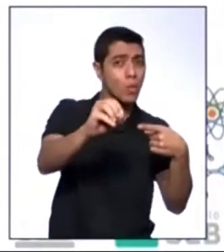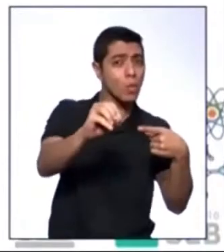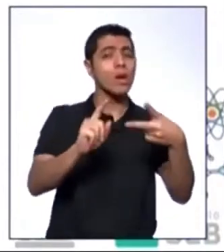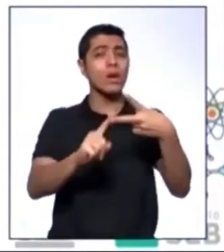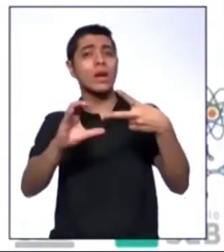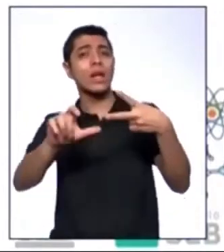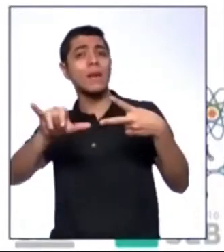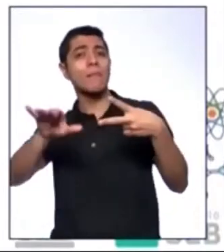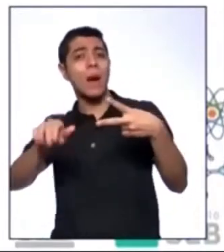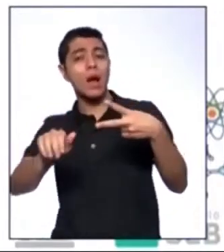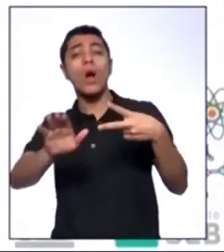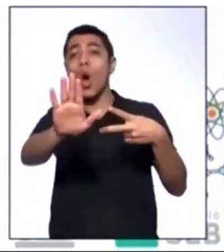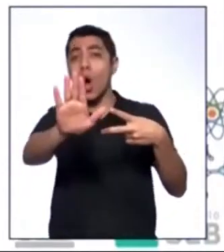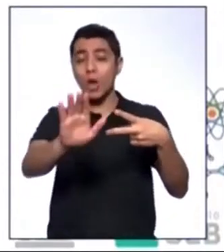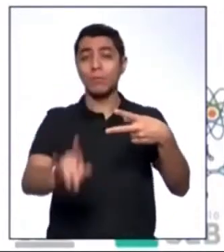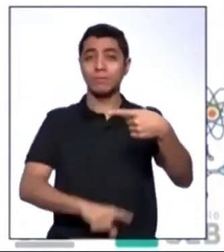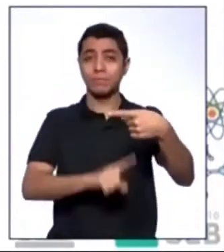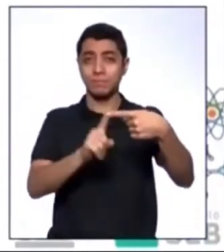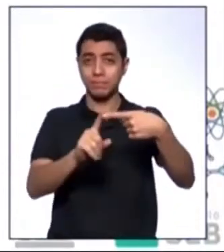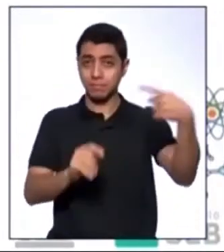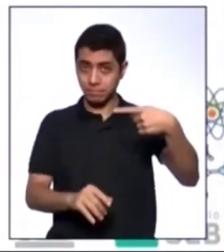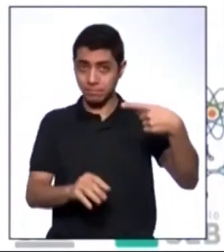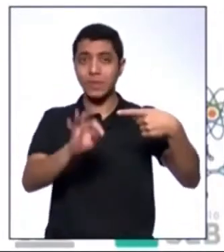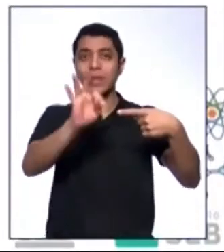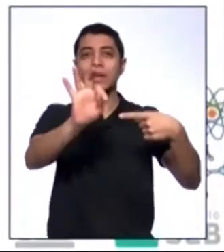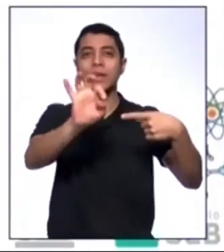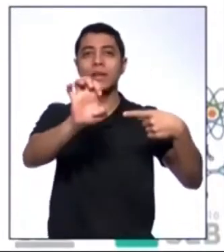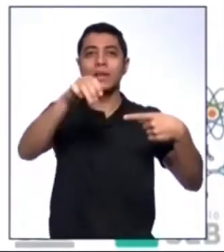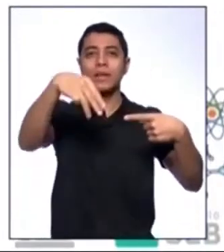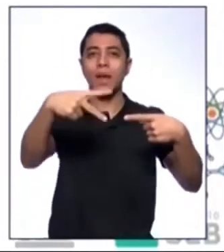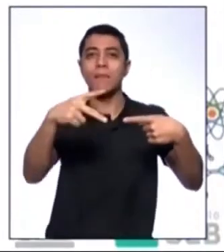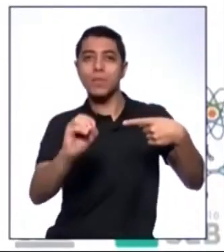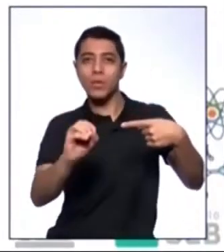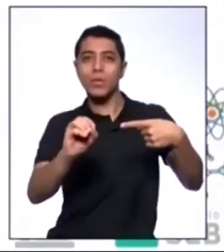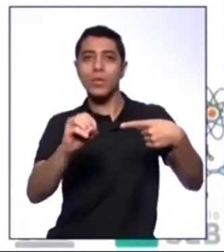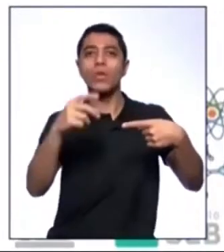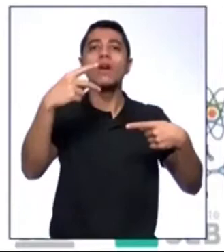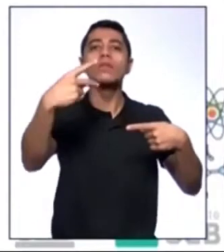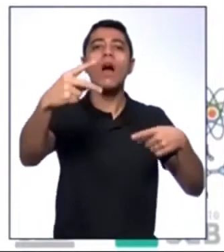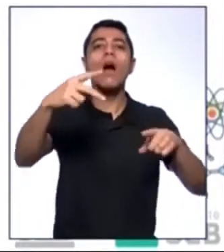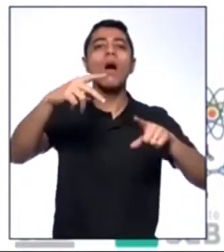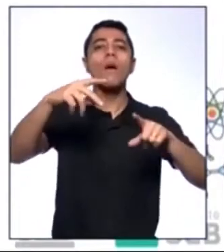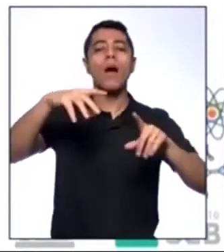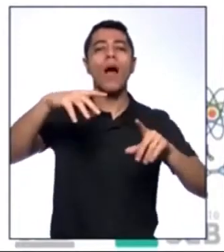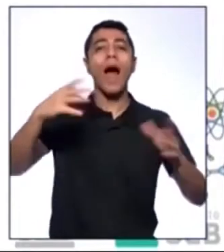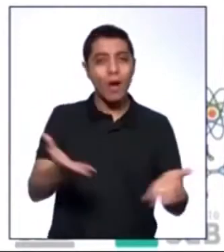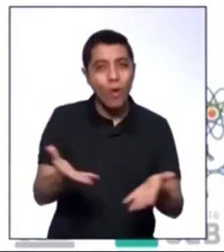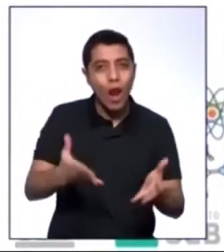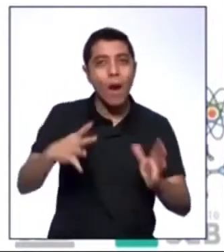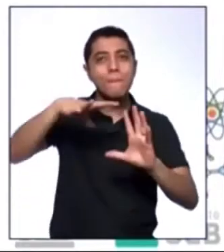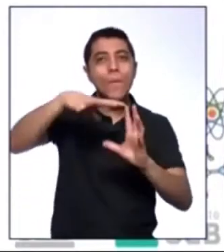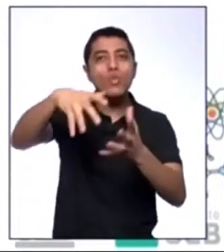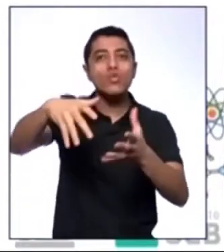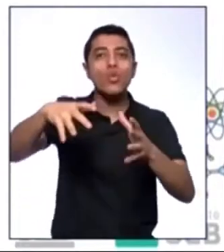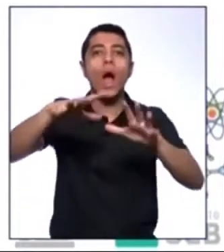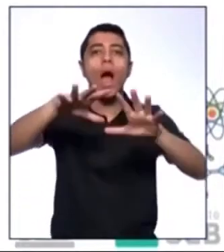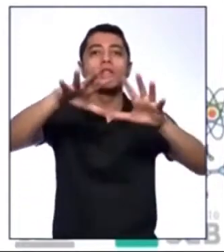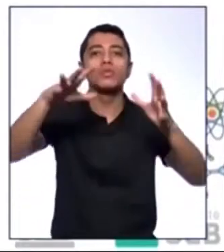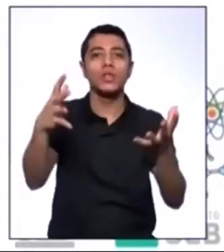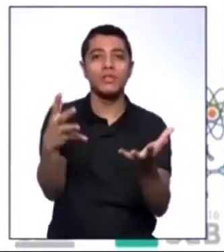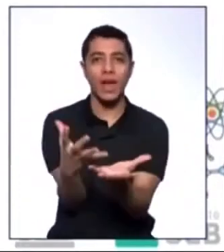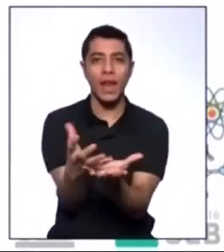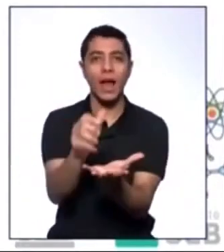condição atmosférica momentânea. Faz assim, galera. Vá na sua janela aí. Dá uma olhada como é que está o tempo